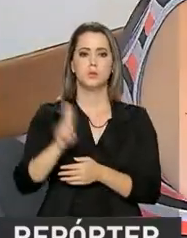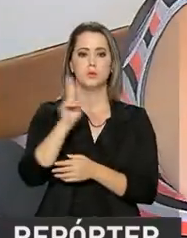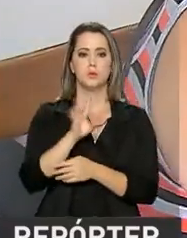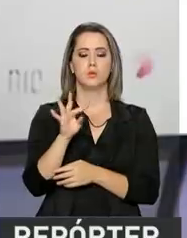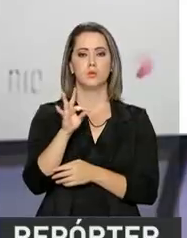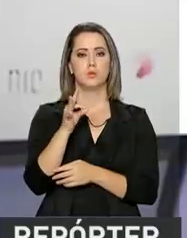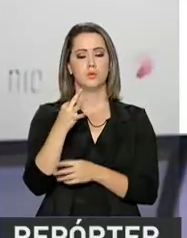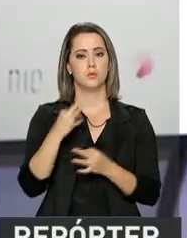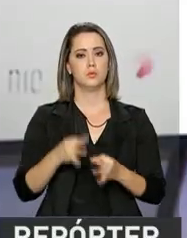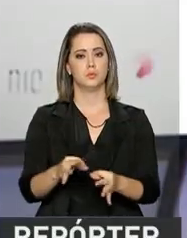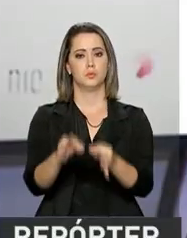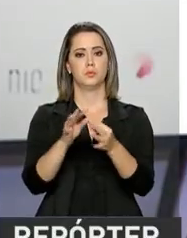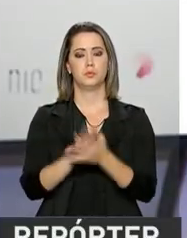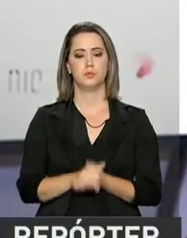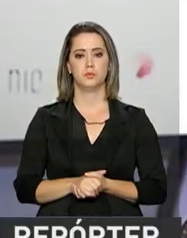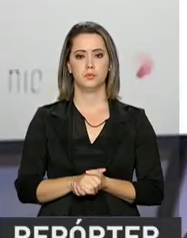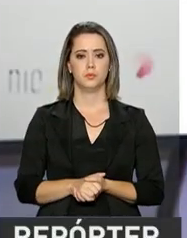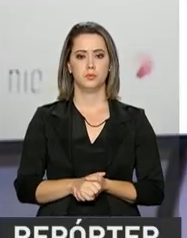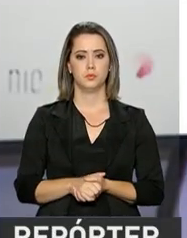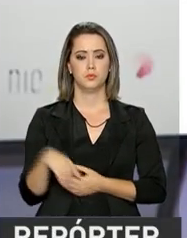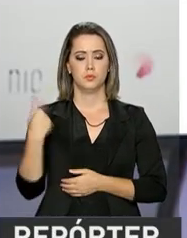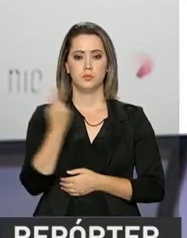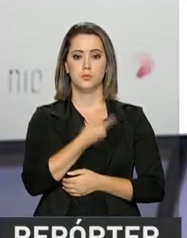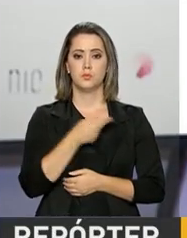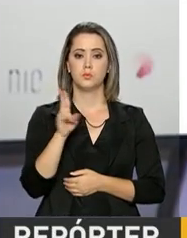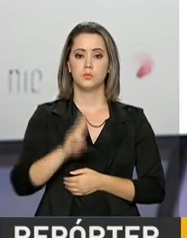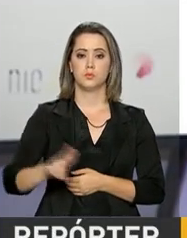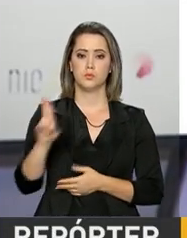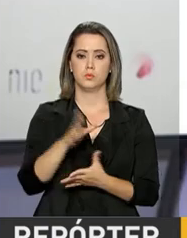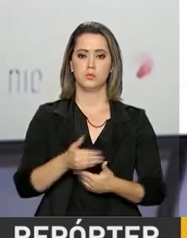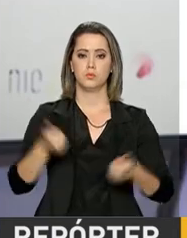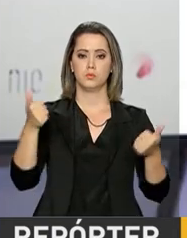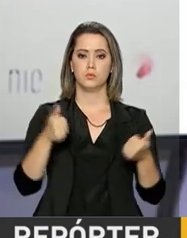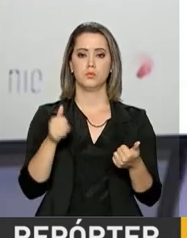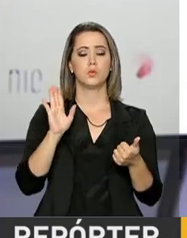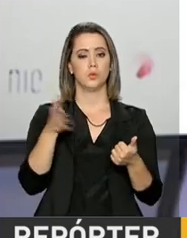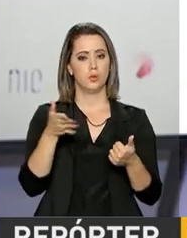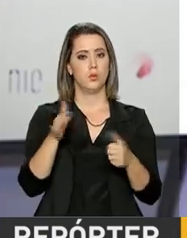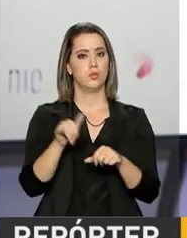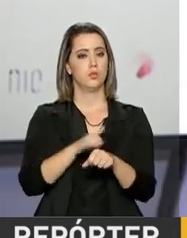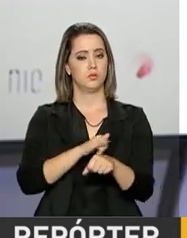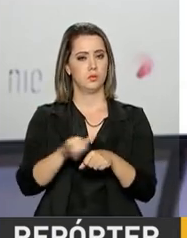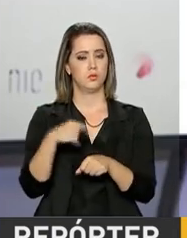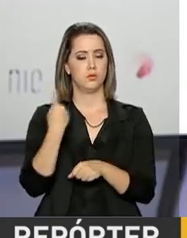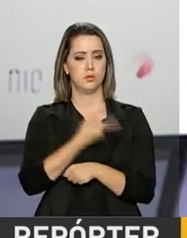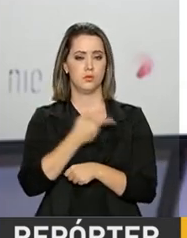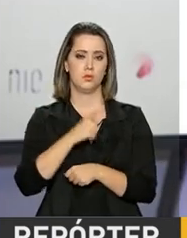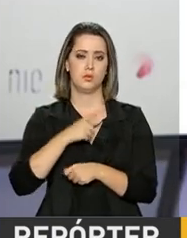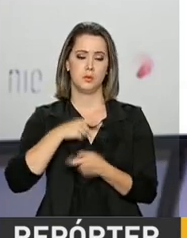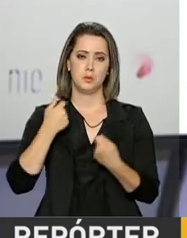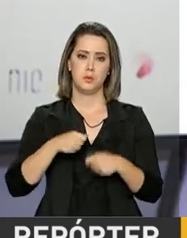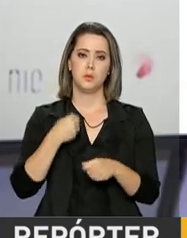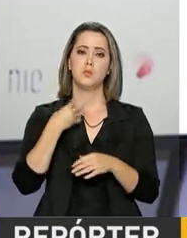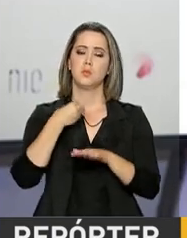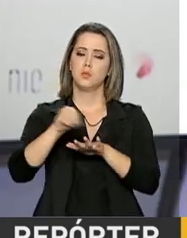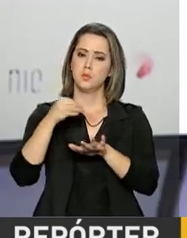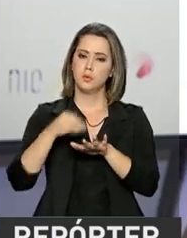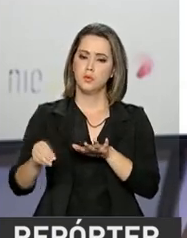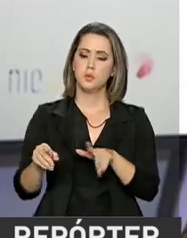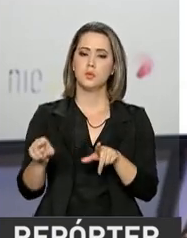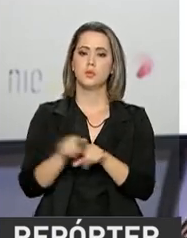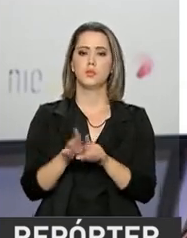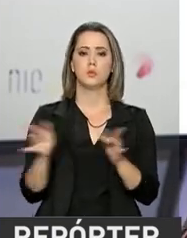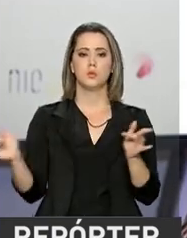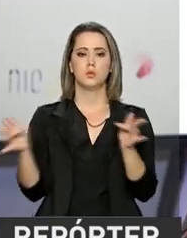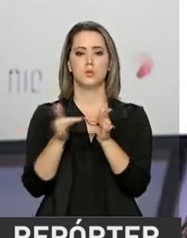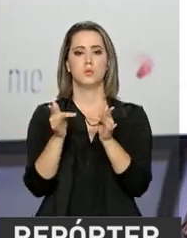tecnologia para nós utilizarmos melhor a estrutura que já temos nós precisamos informatizar precisamos ter